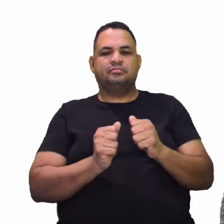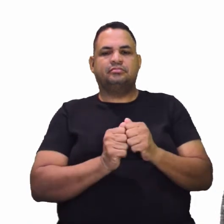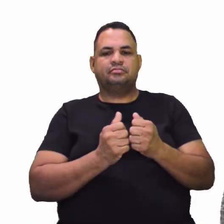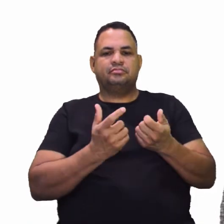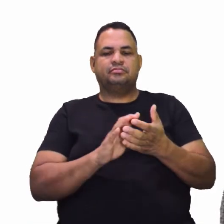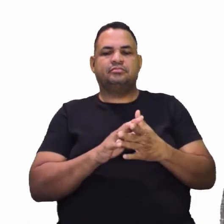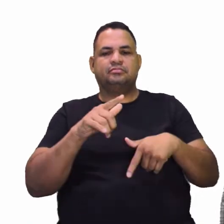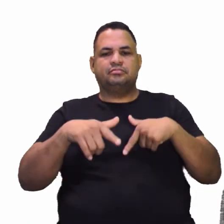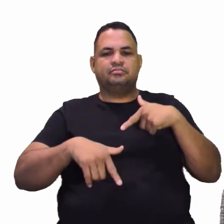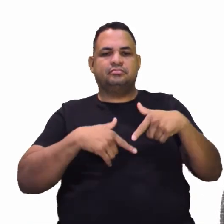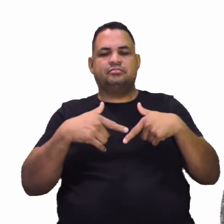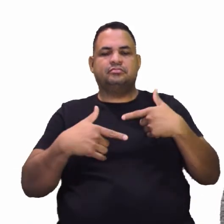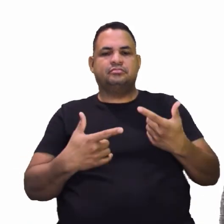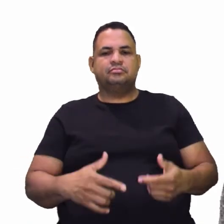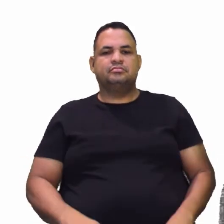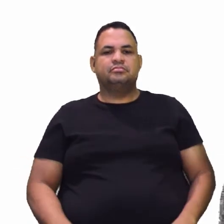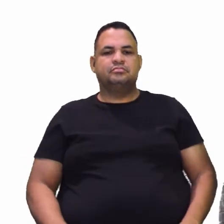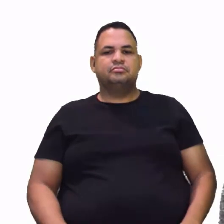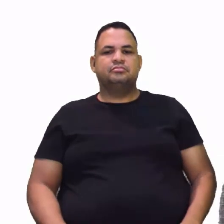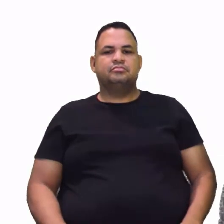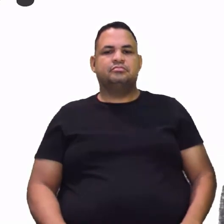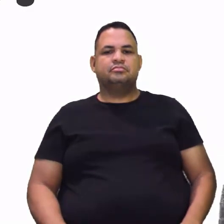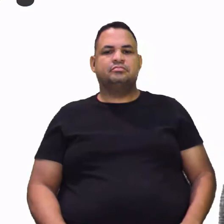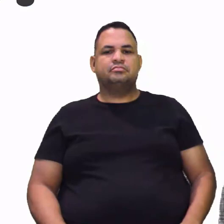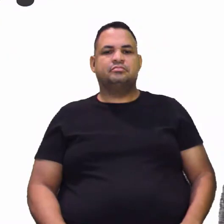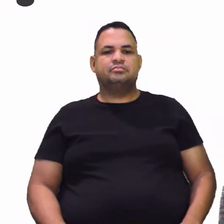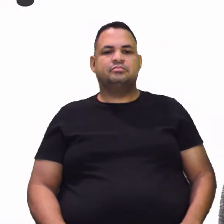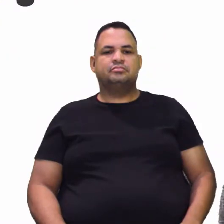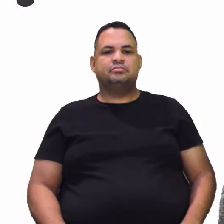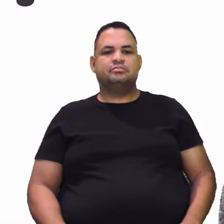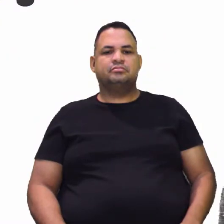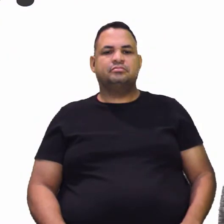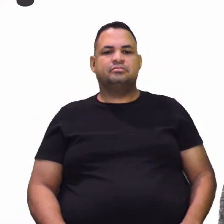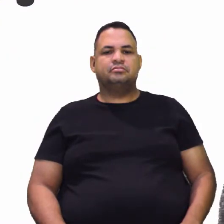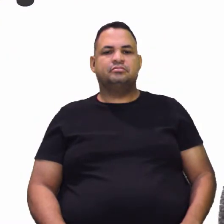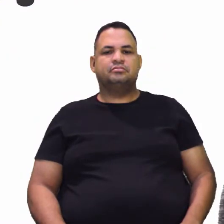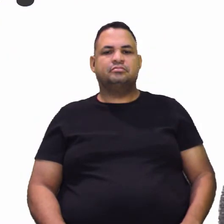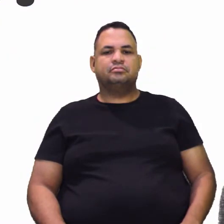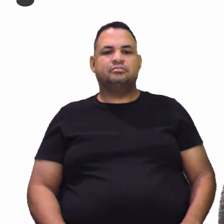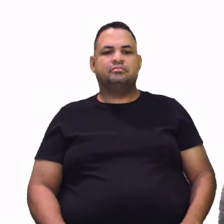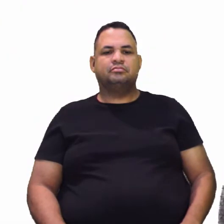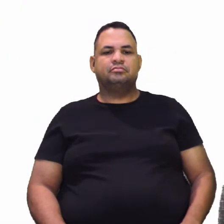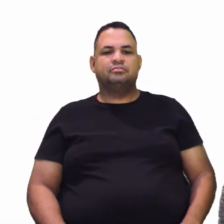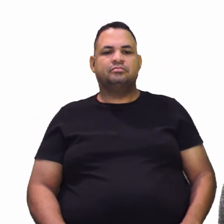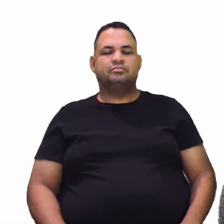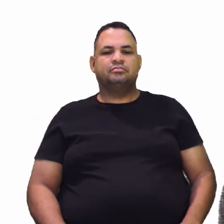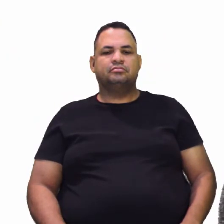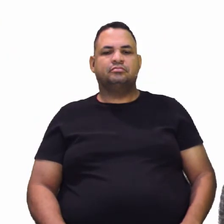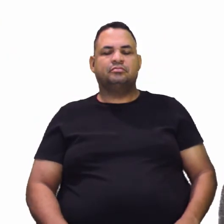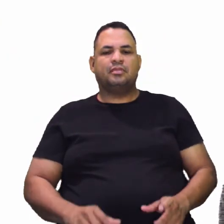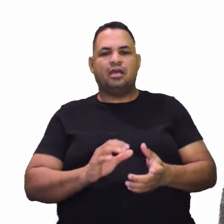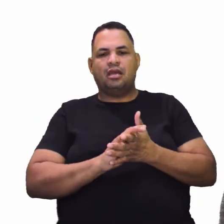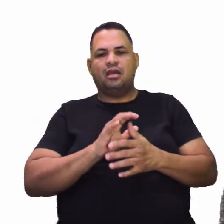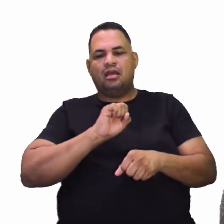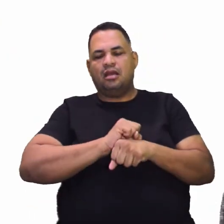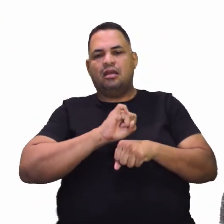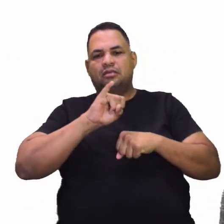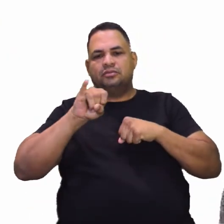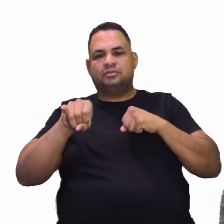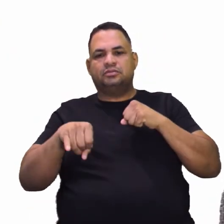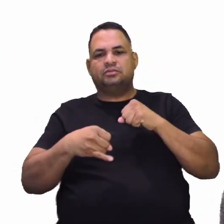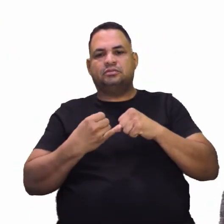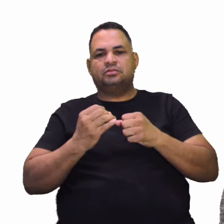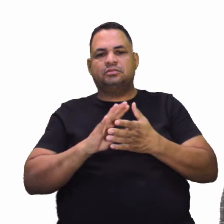junto, que ele trabalha como o quê? O everyday junto, ele trabalha como um adjetivo. Então, aqui a